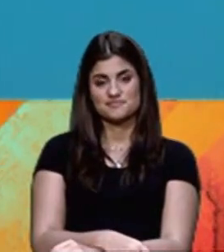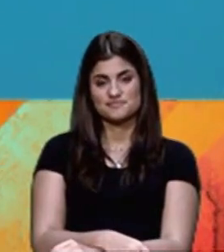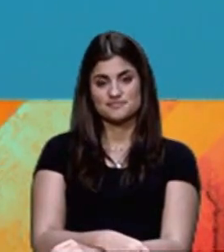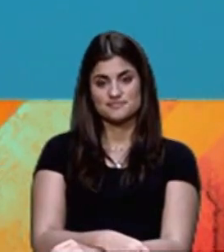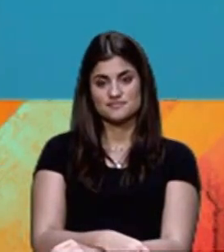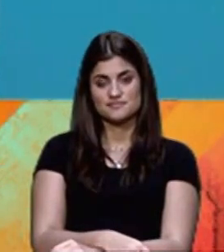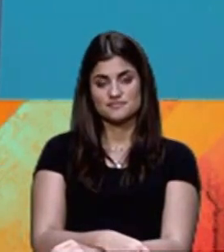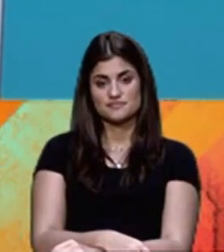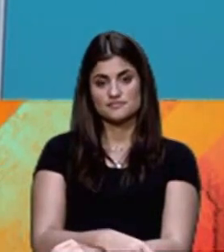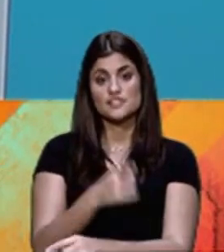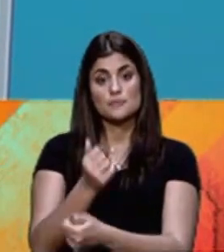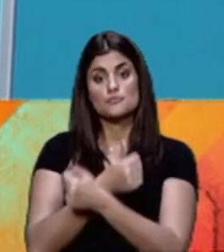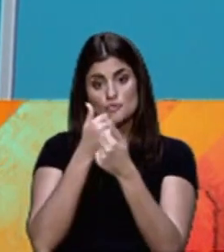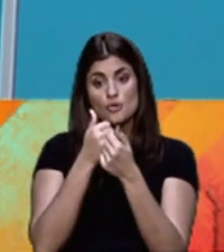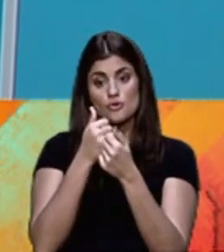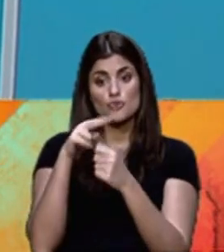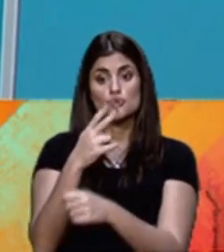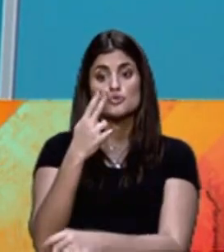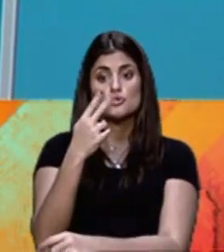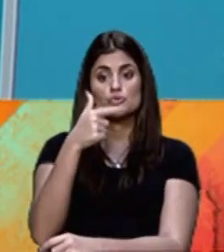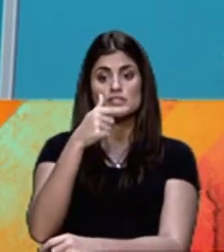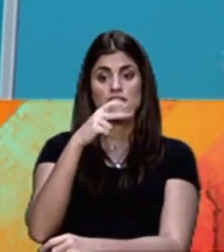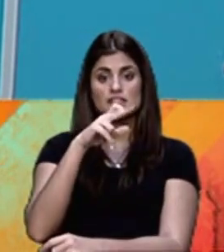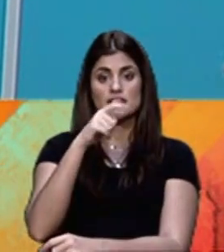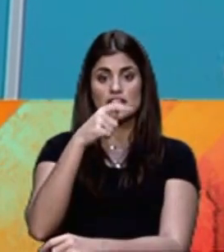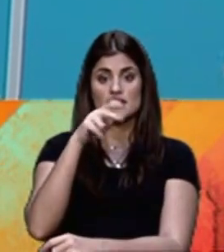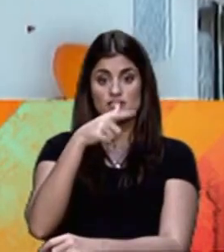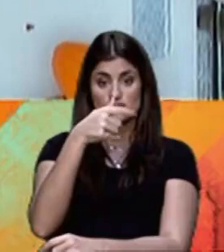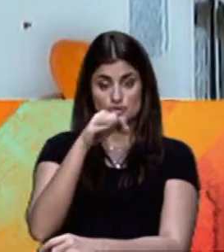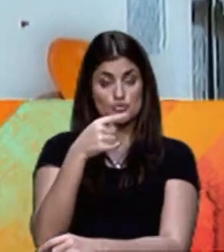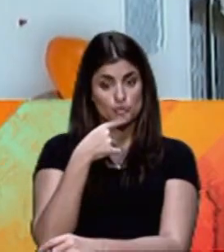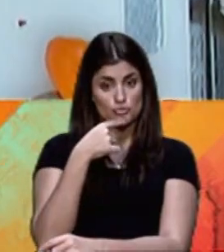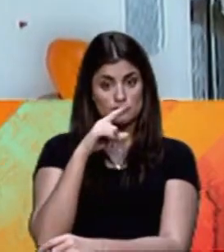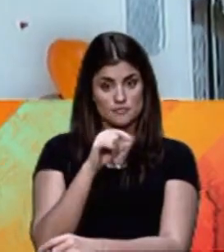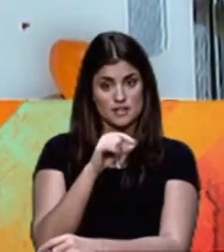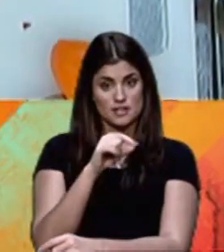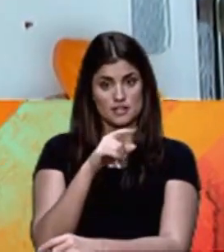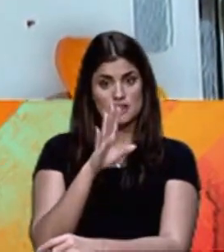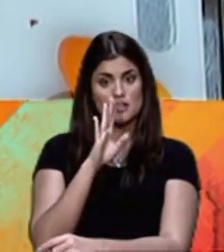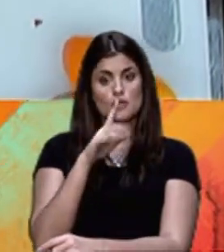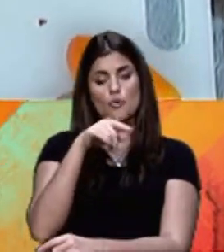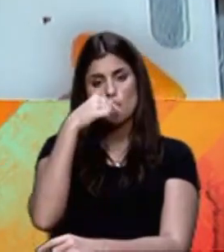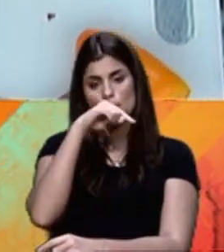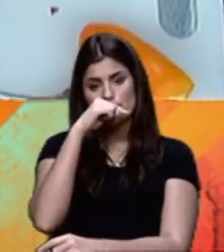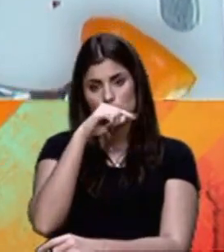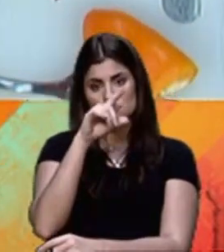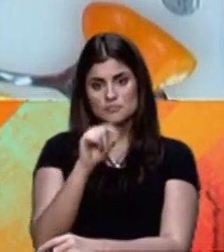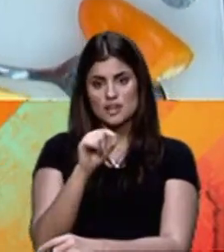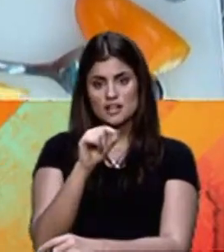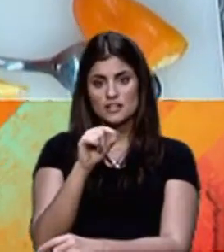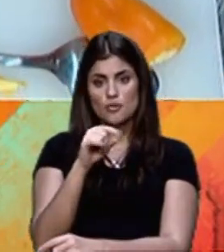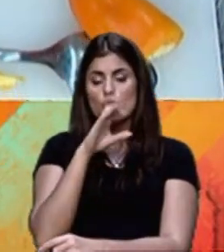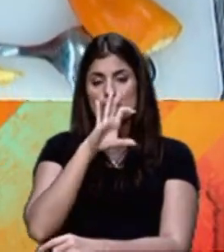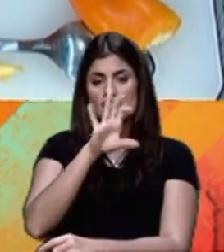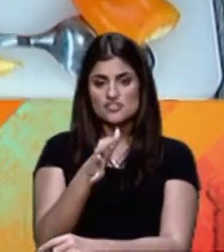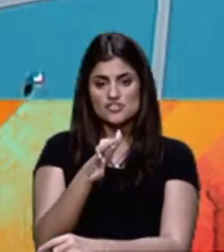E é nutritivo, mas não é? É muito nutritivo, inclusive isto vem daqueles lados do Peru, não é? E isto há quem